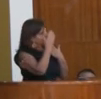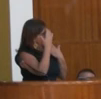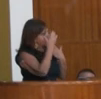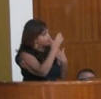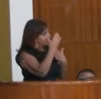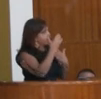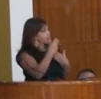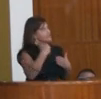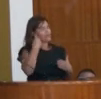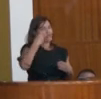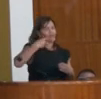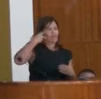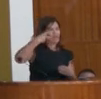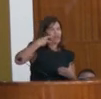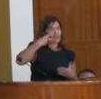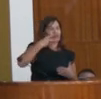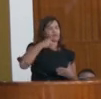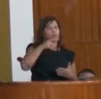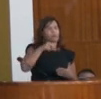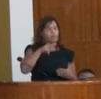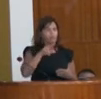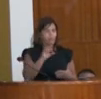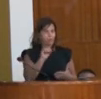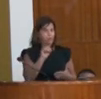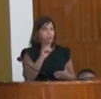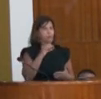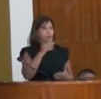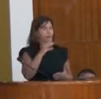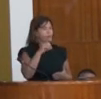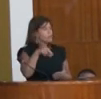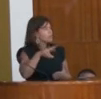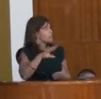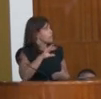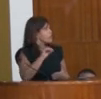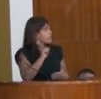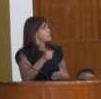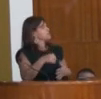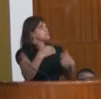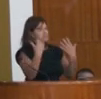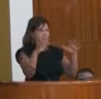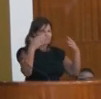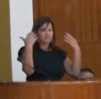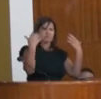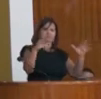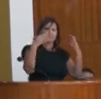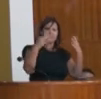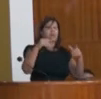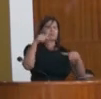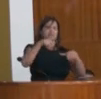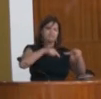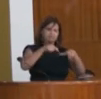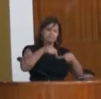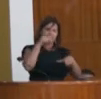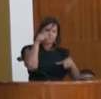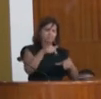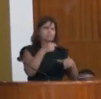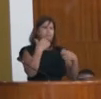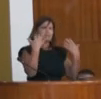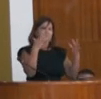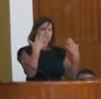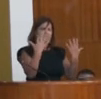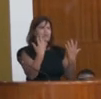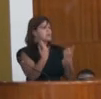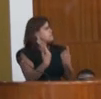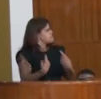agradecer ao vereador Paulo Conrado e elogiar o trabalho da Câmara Municipal de Volta Redonda, que é um